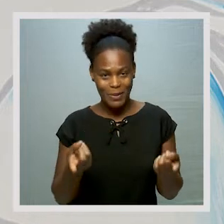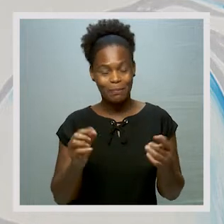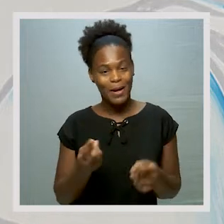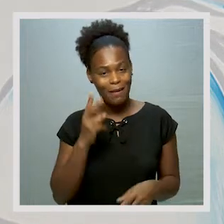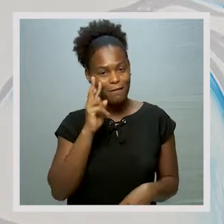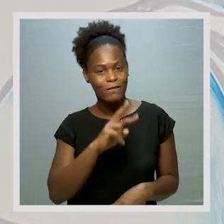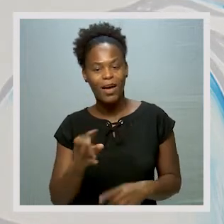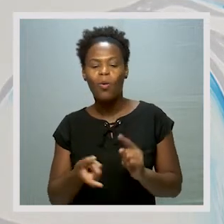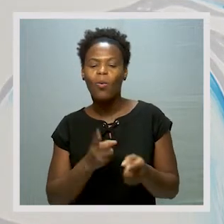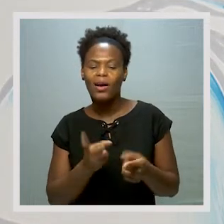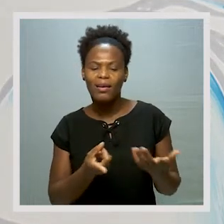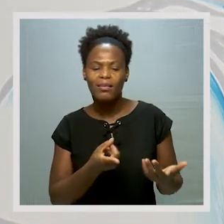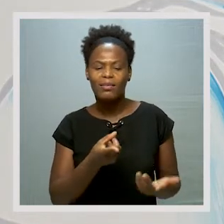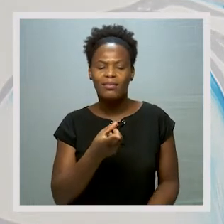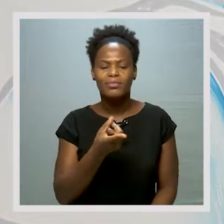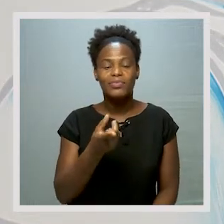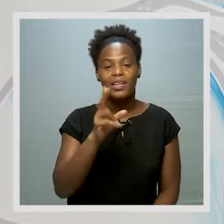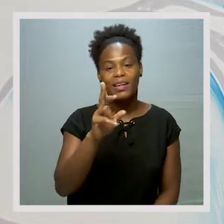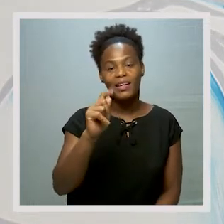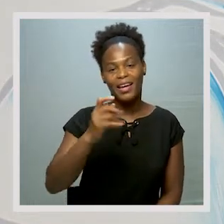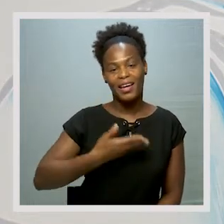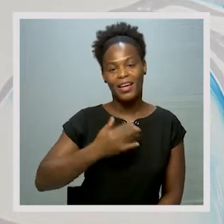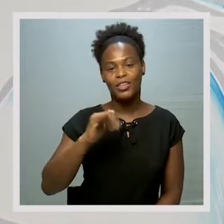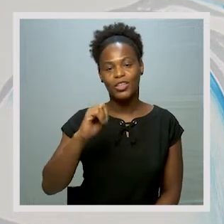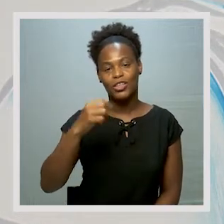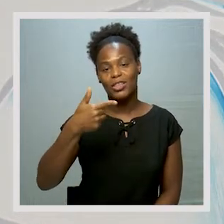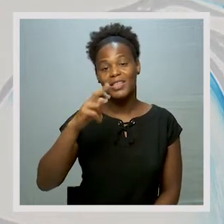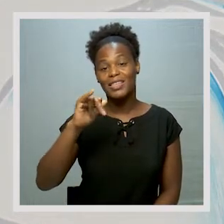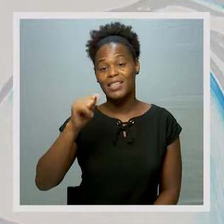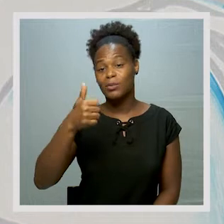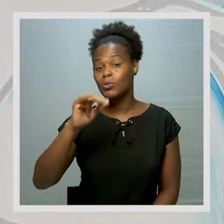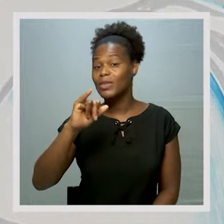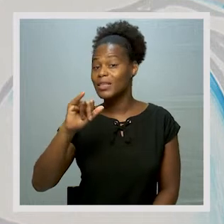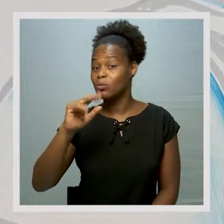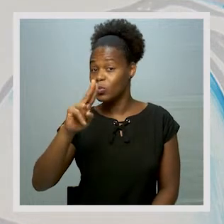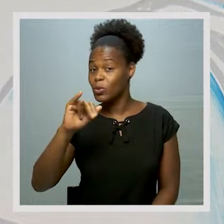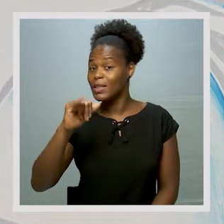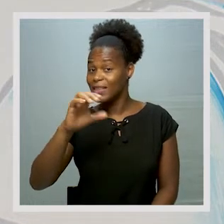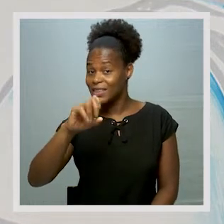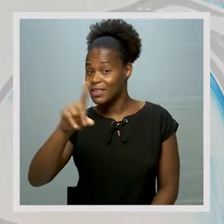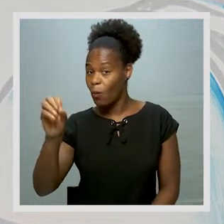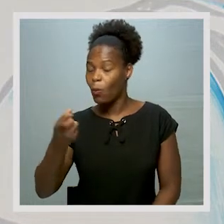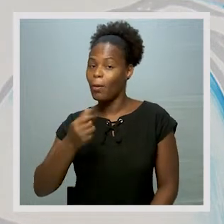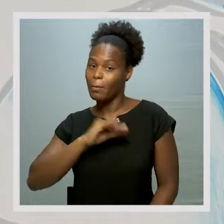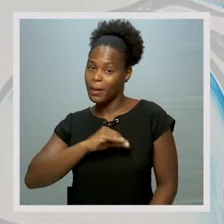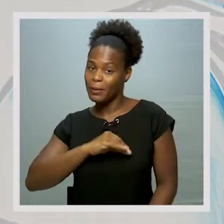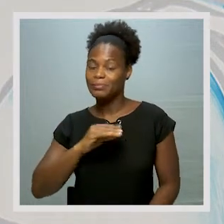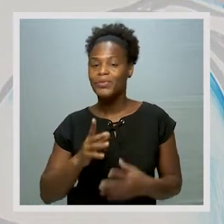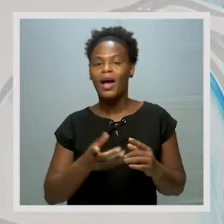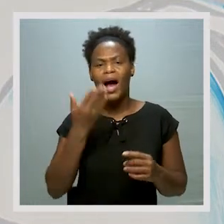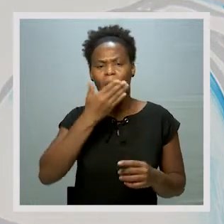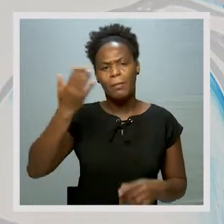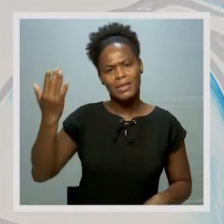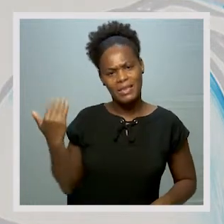Começando para ver o que é a redistribuição do rendimento. Na aula passada,